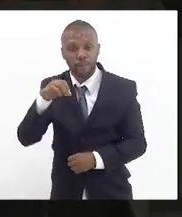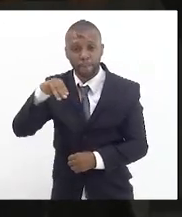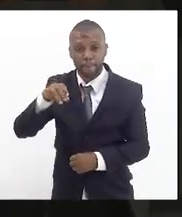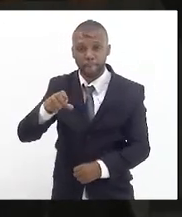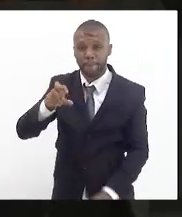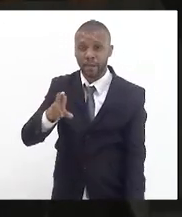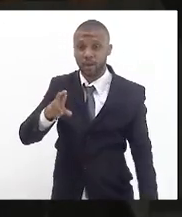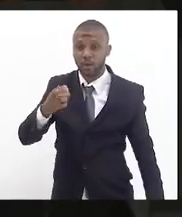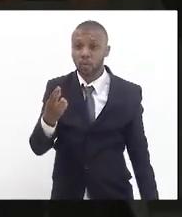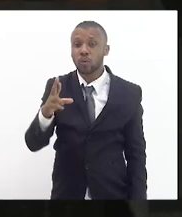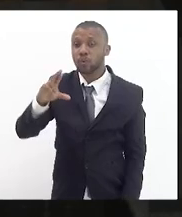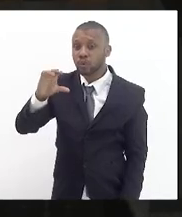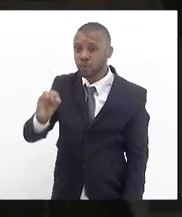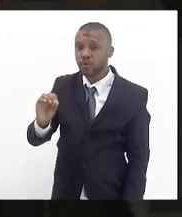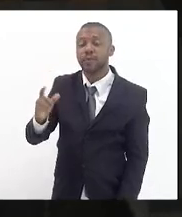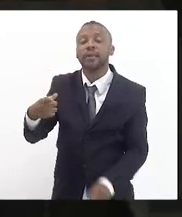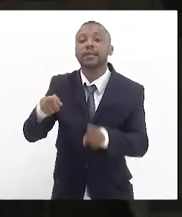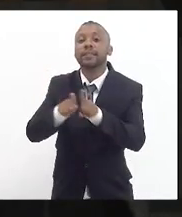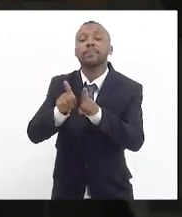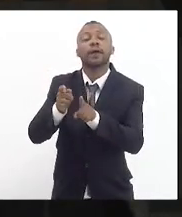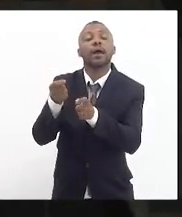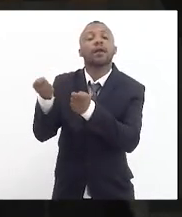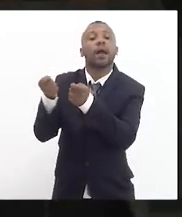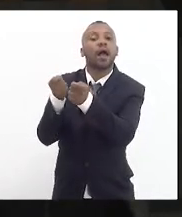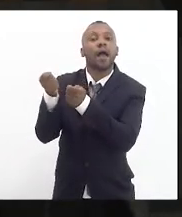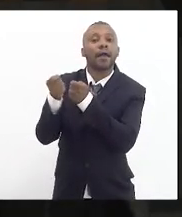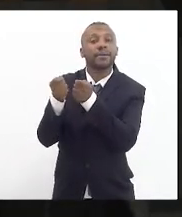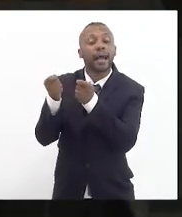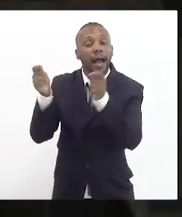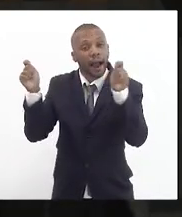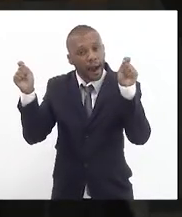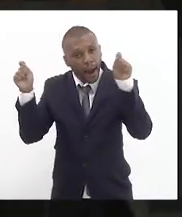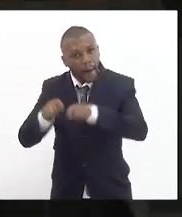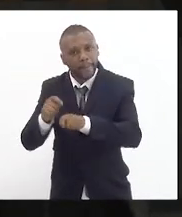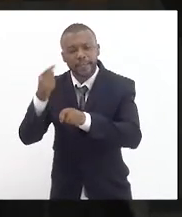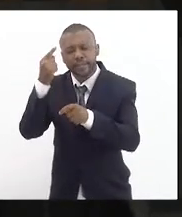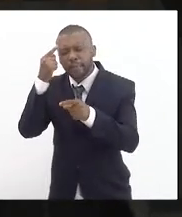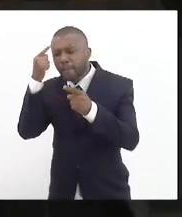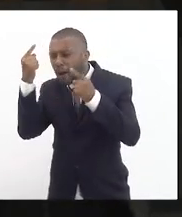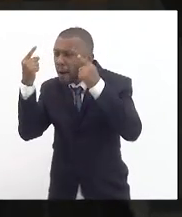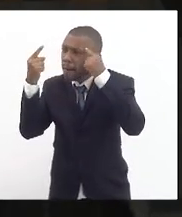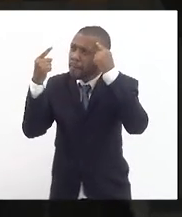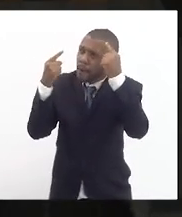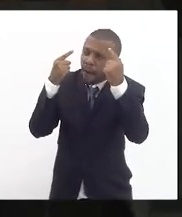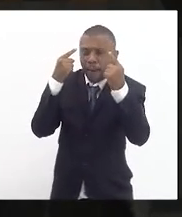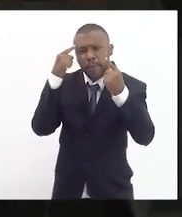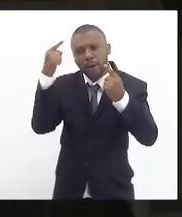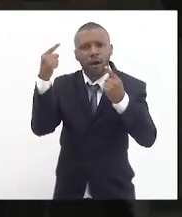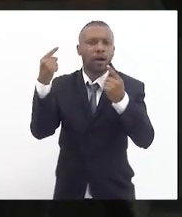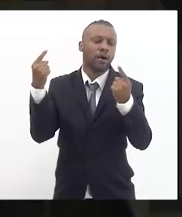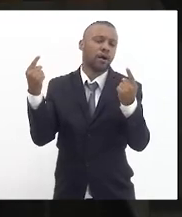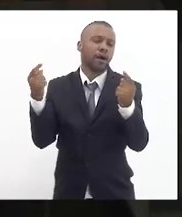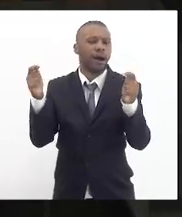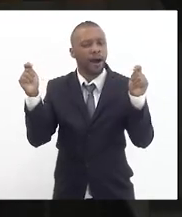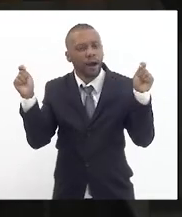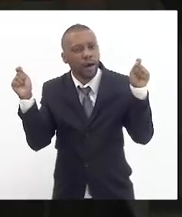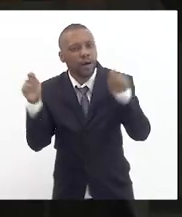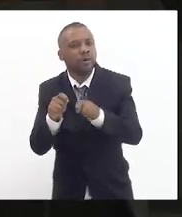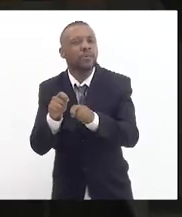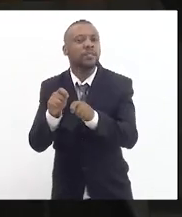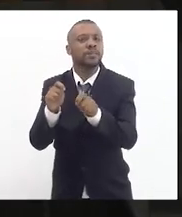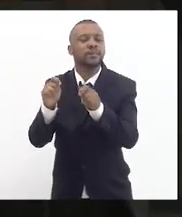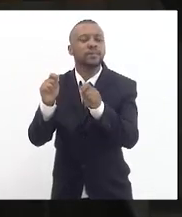também rege a capacidade crítica e criativa e a capacidade